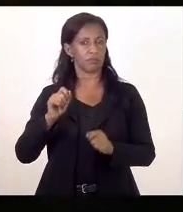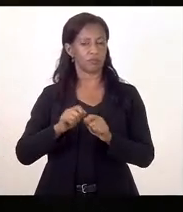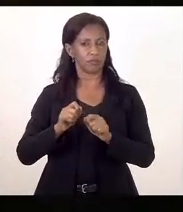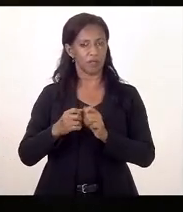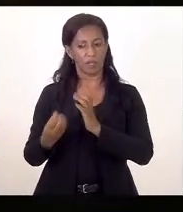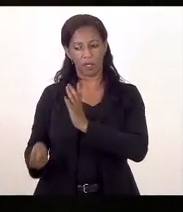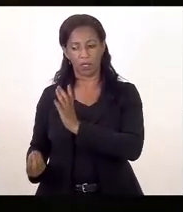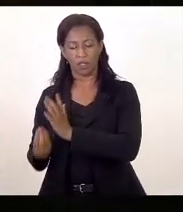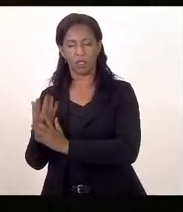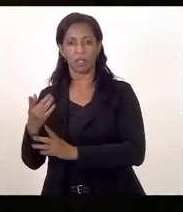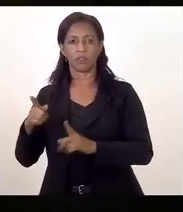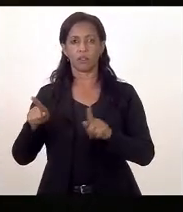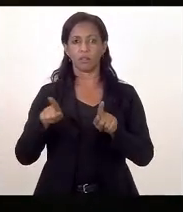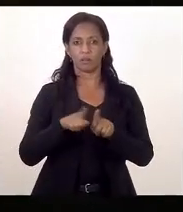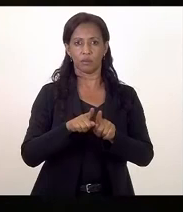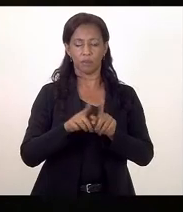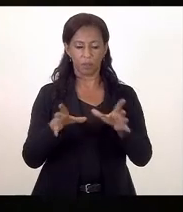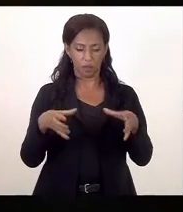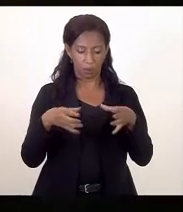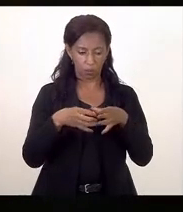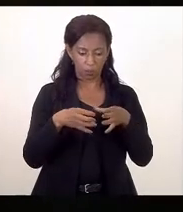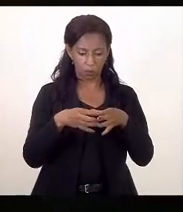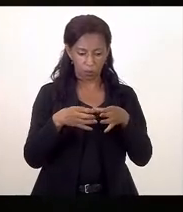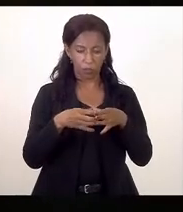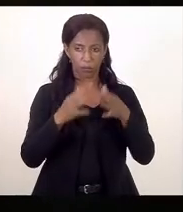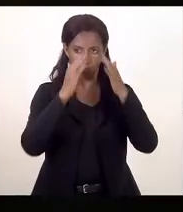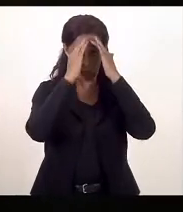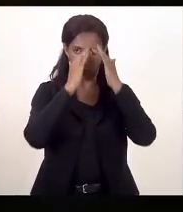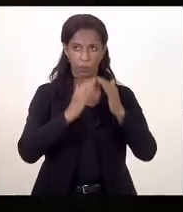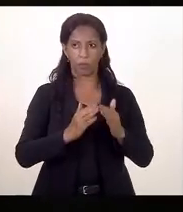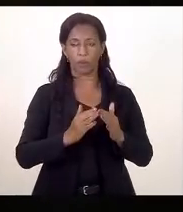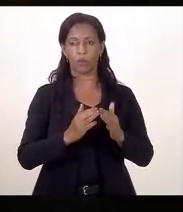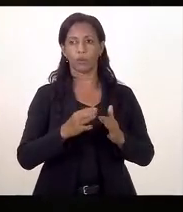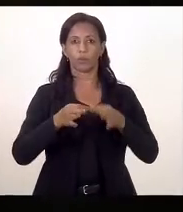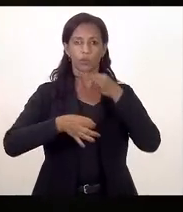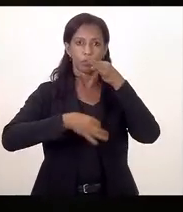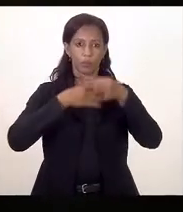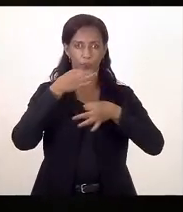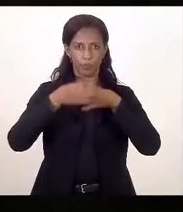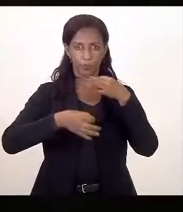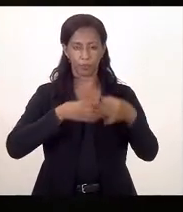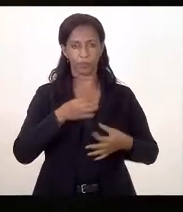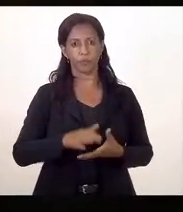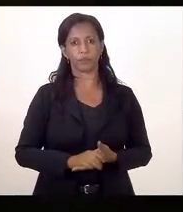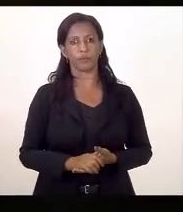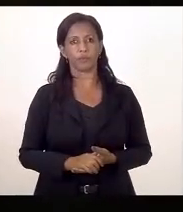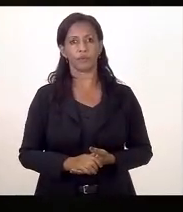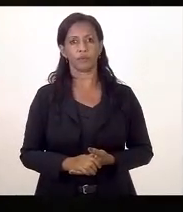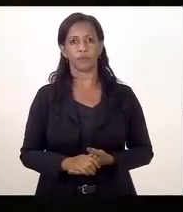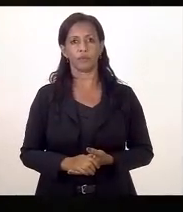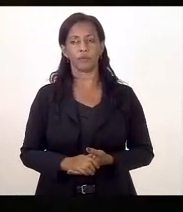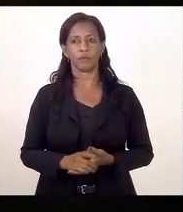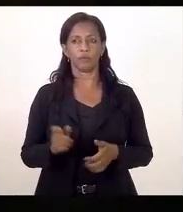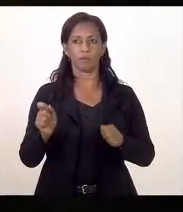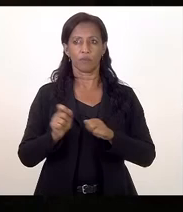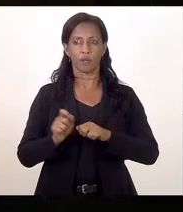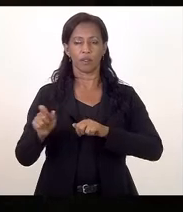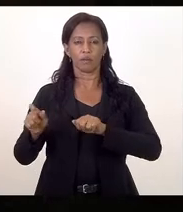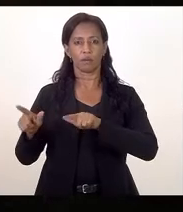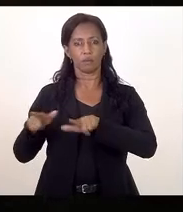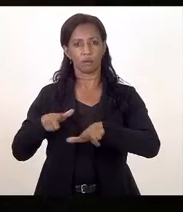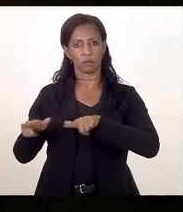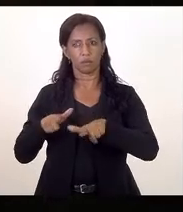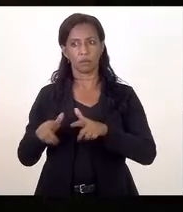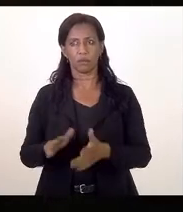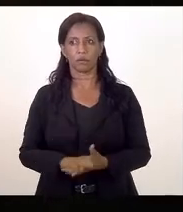criação também desta comissão, acatando a sua sugestão, venho desempenhando esse trabalho.